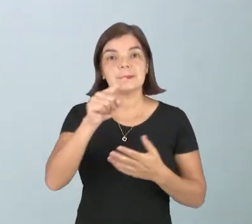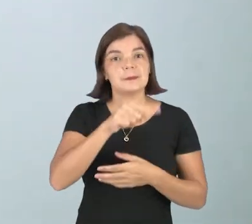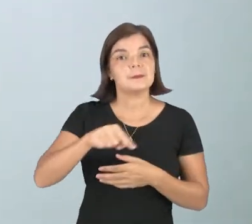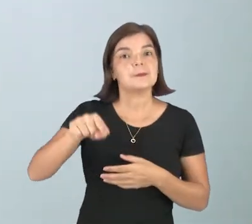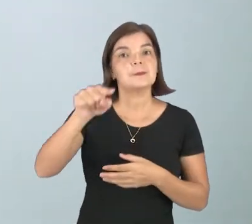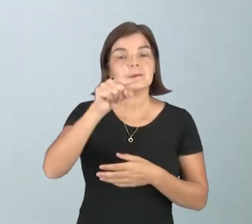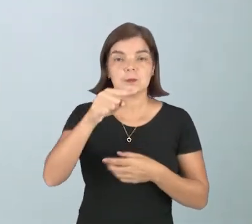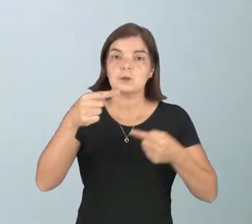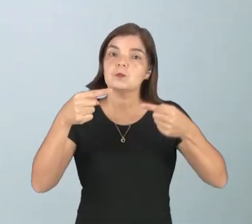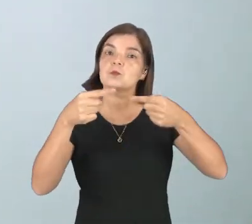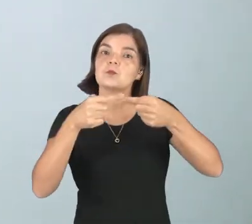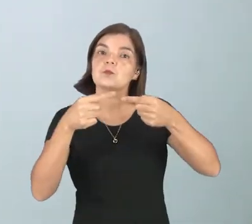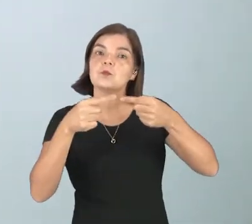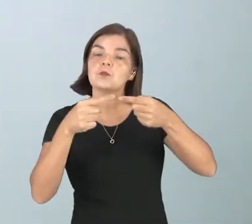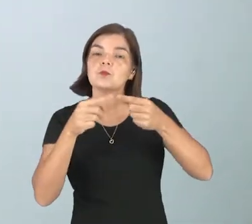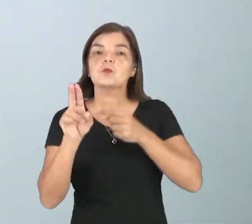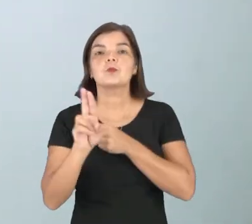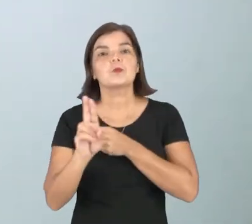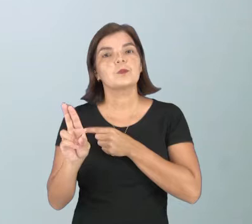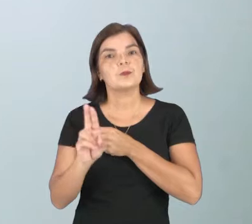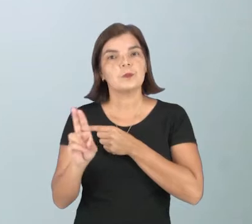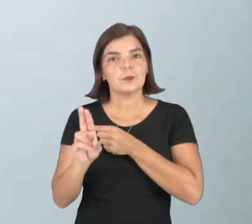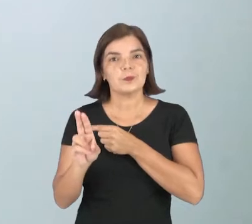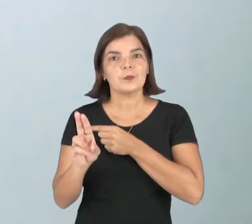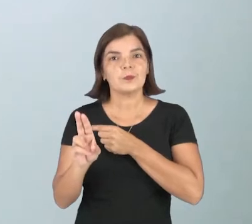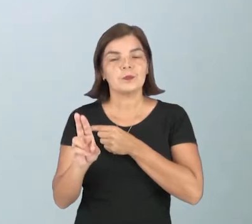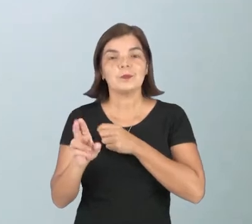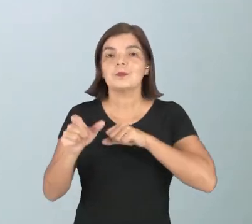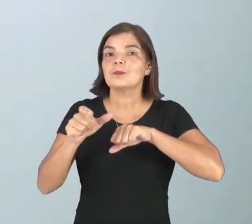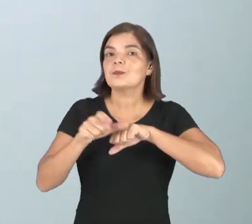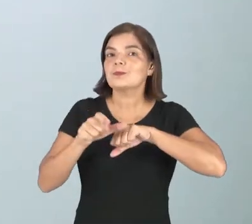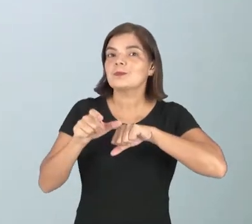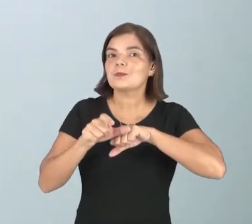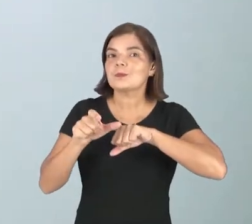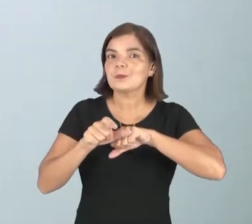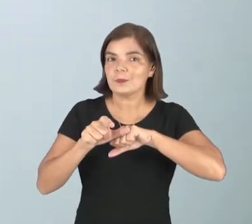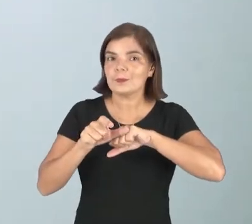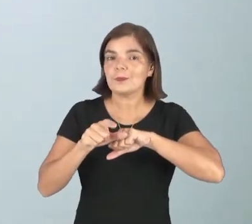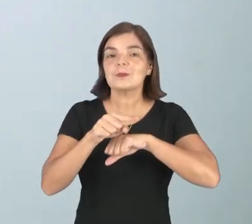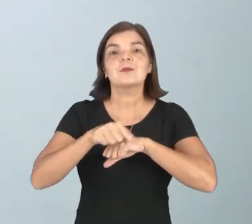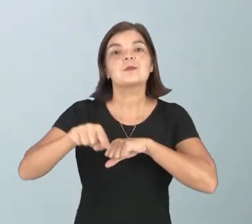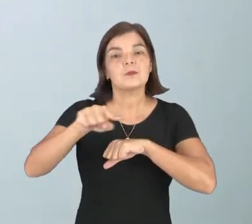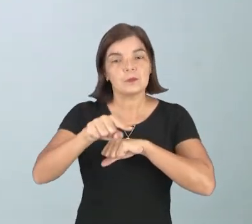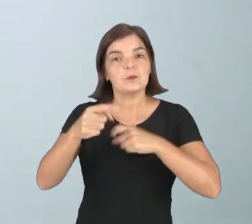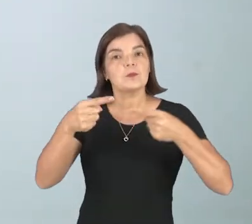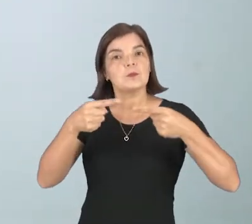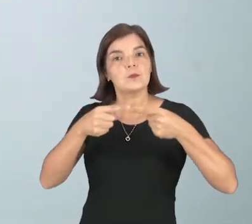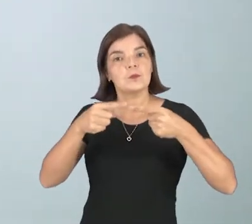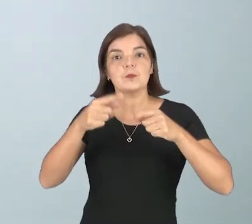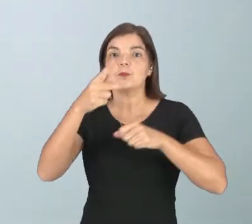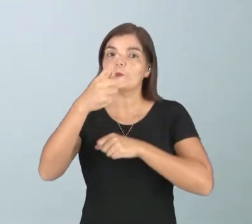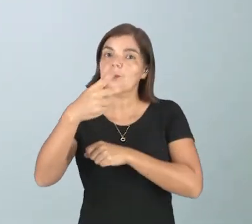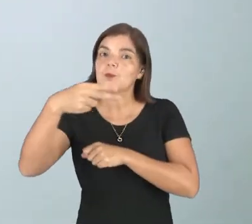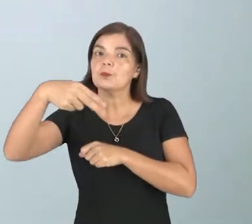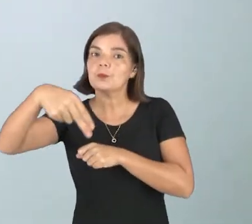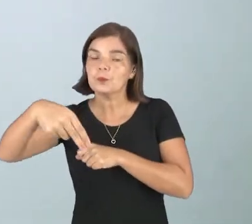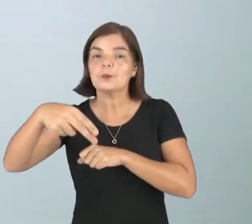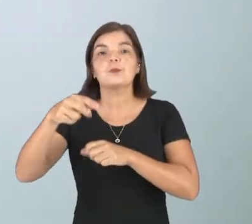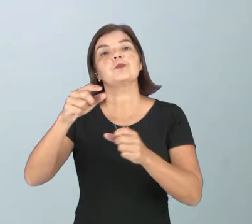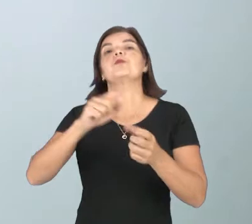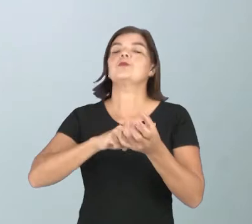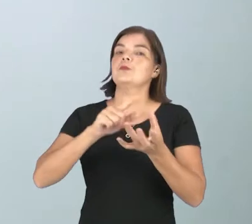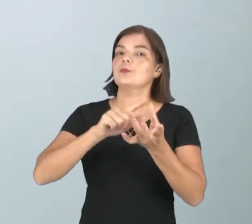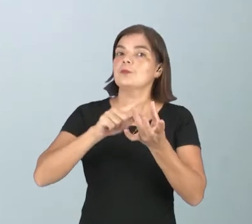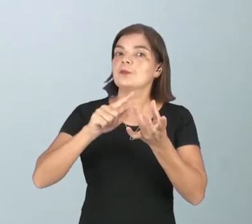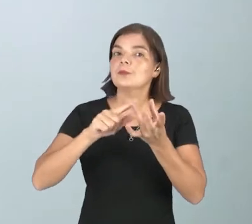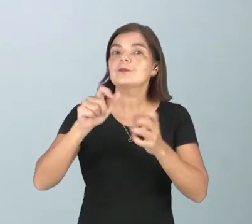você faz concordância com o nome, com o substantivo. Você concorda os pronomes, os